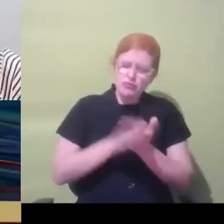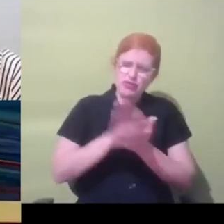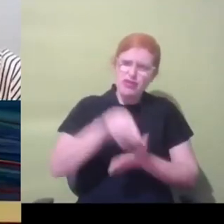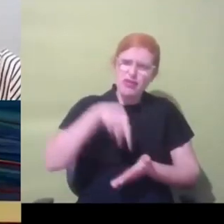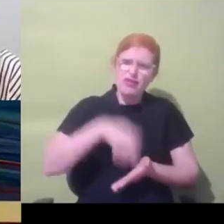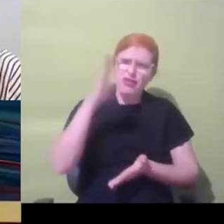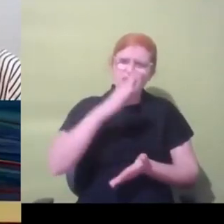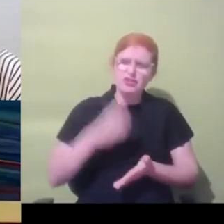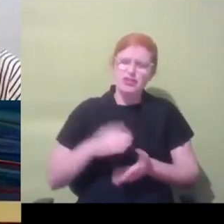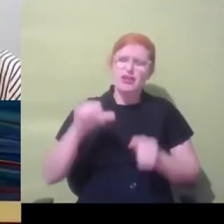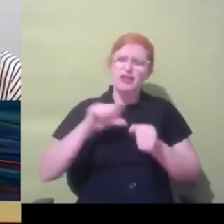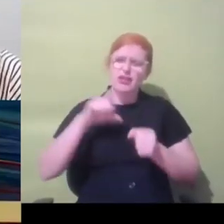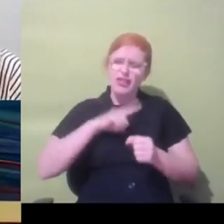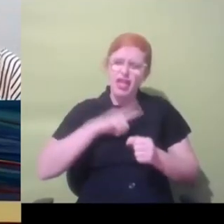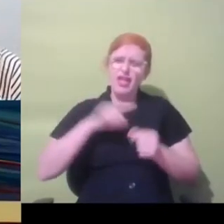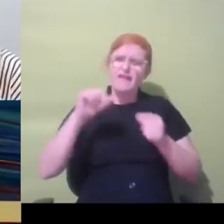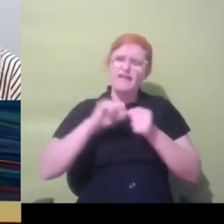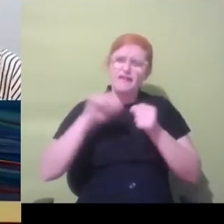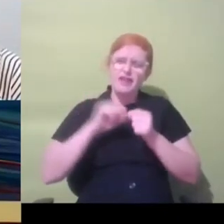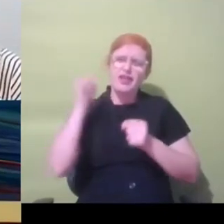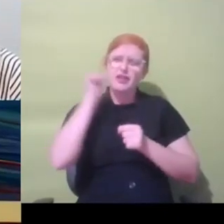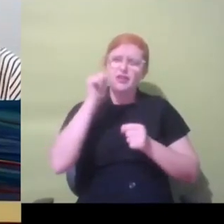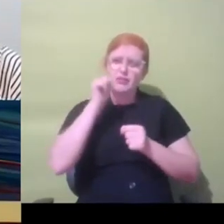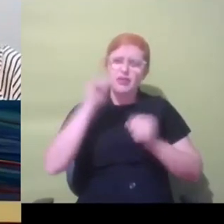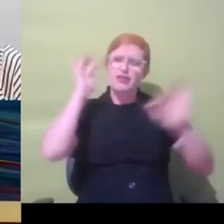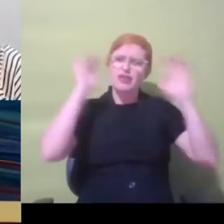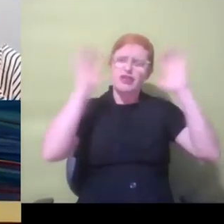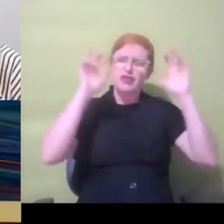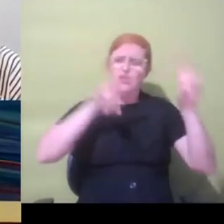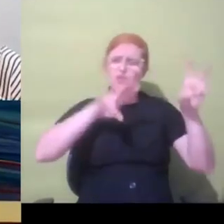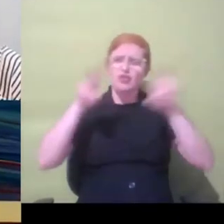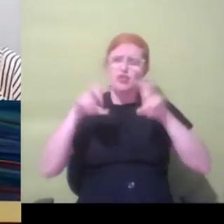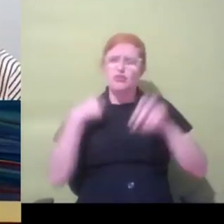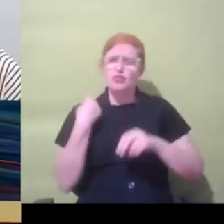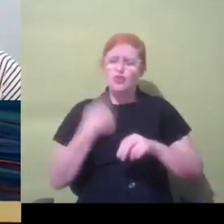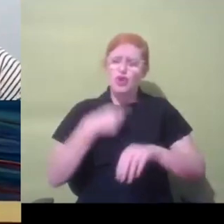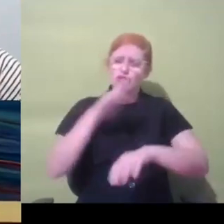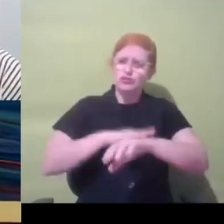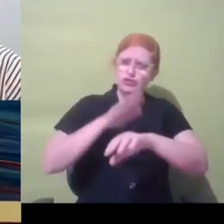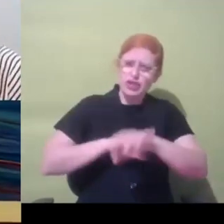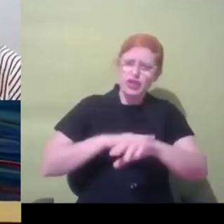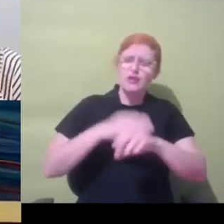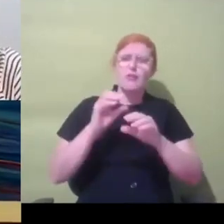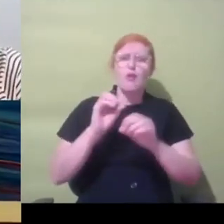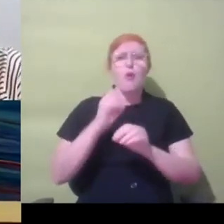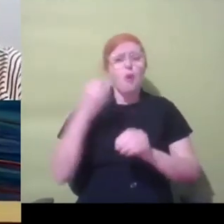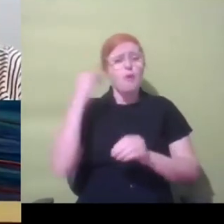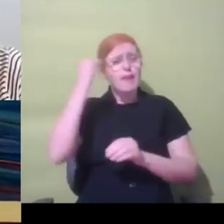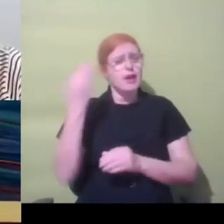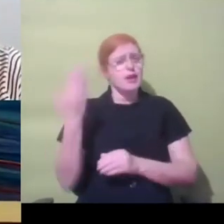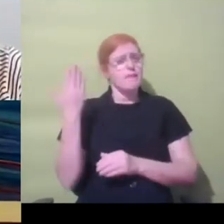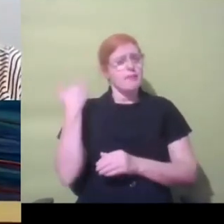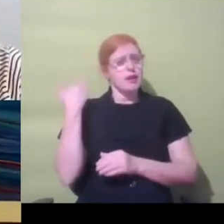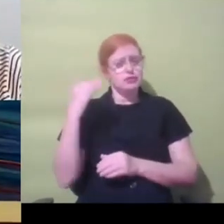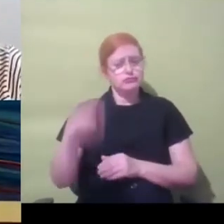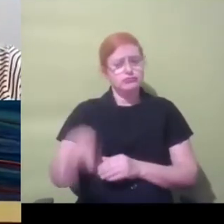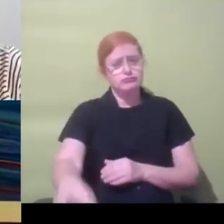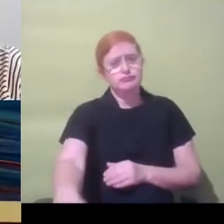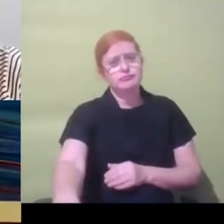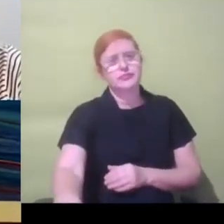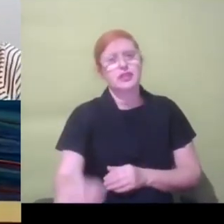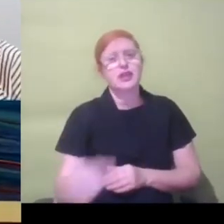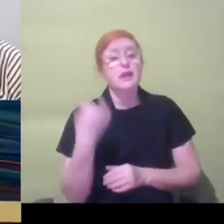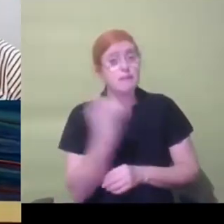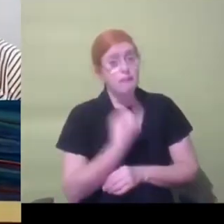né? Daquilo que a gente tem feito, das mulheres que estão refletindo sobre o nosso tempo, sobre o que passou. É importante